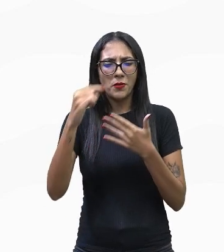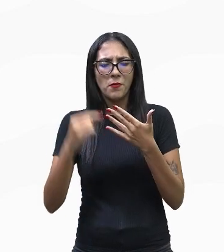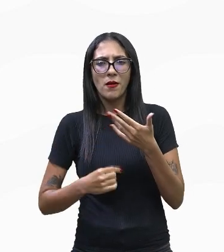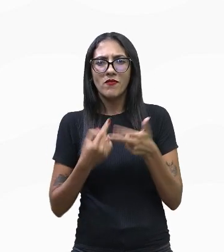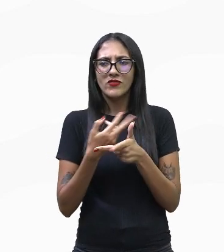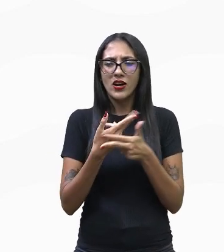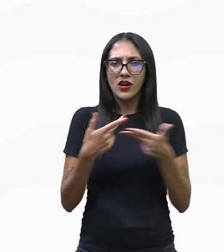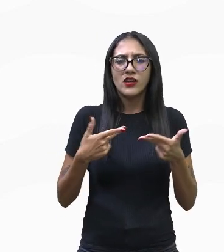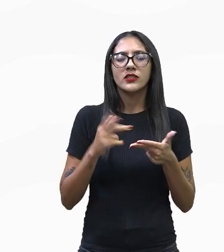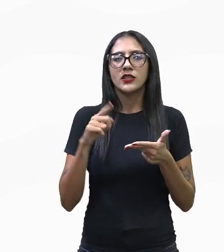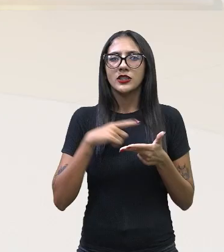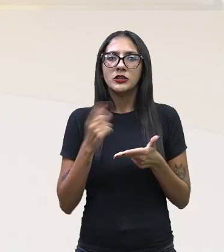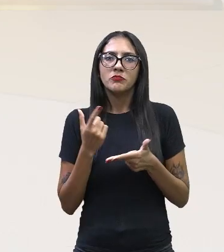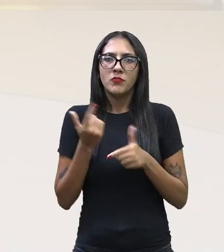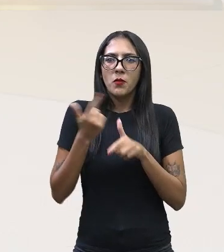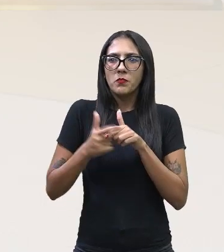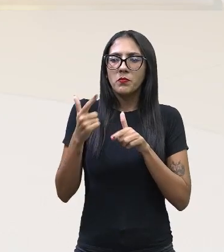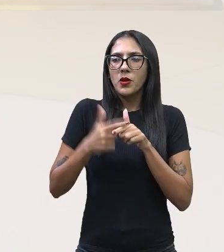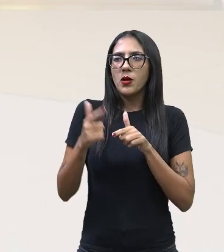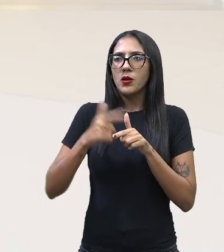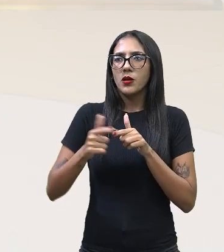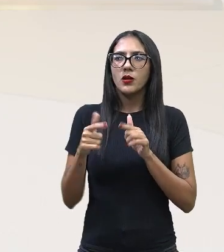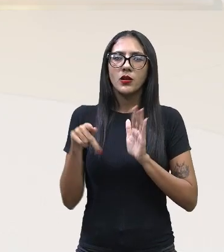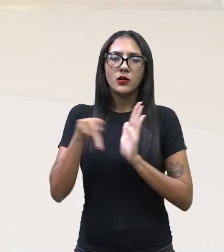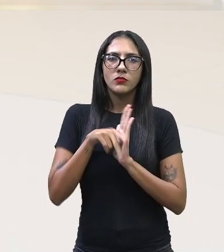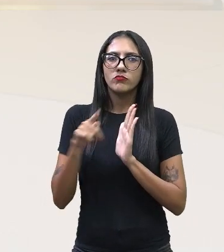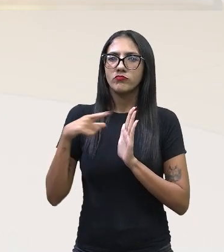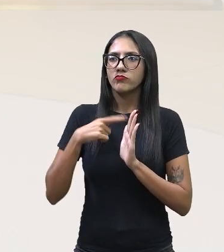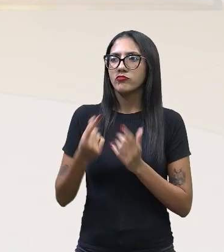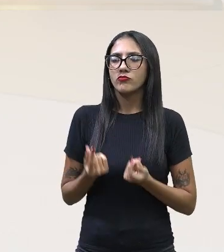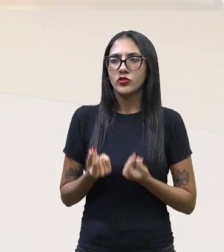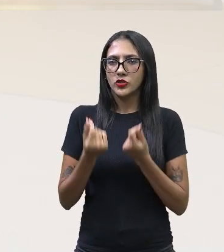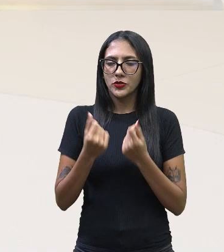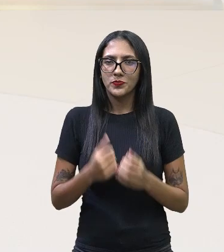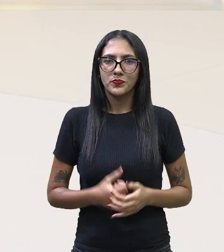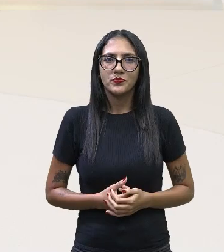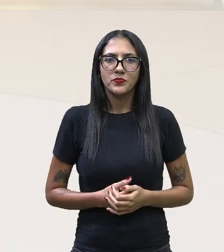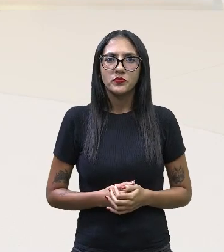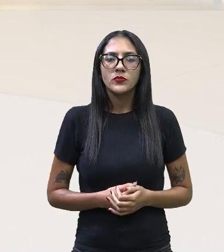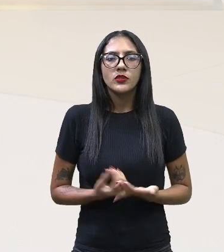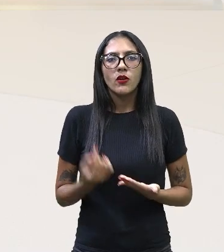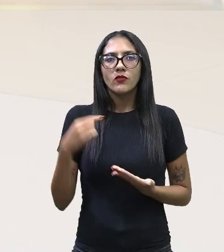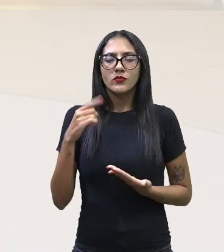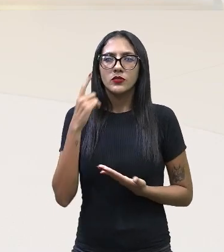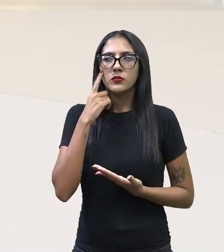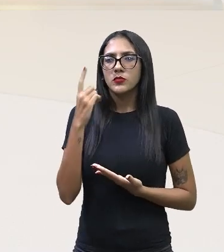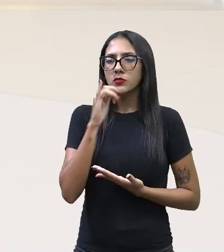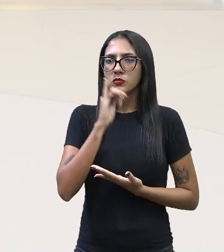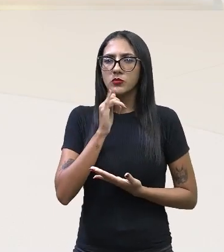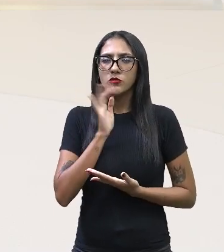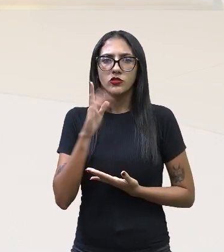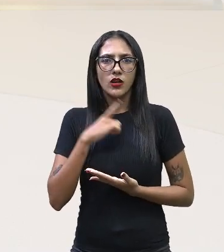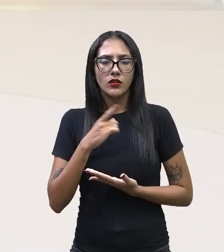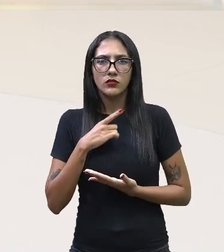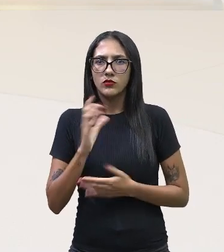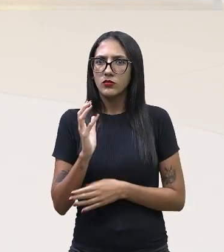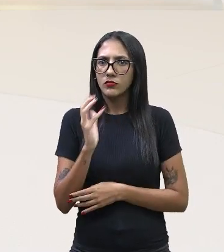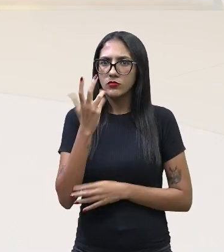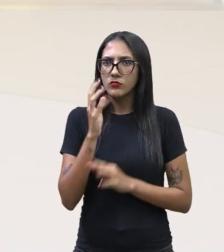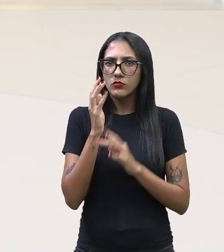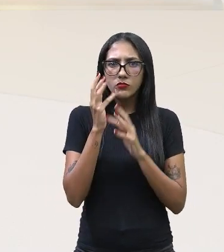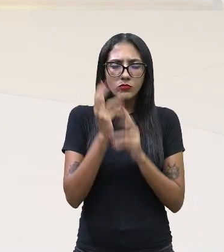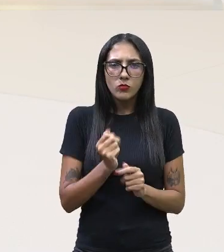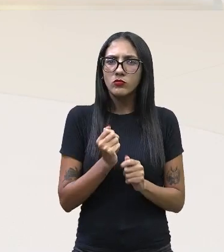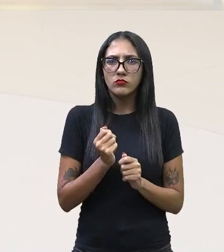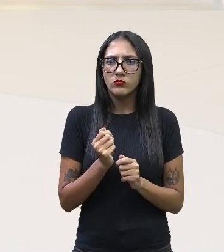comprometem a saúde financeira da sua empresa. Porque no caso de um imprevisto, por exemplo, ele já gastou tudo? Muito bem